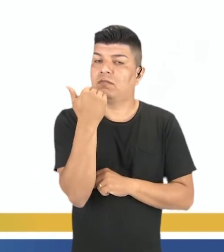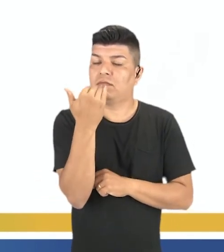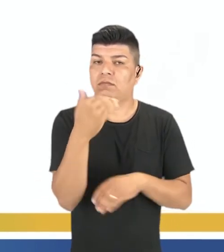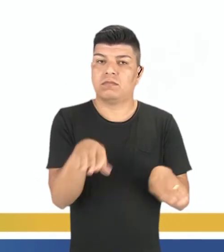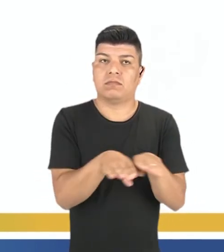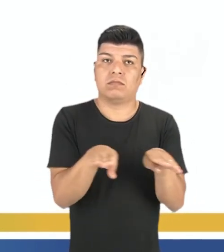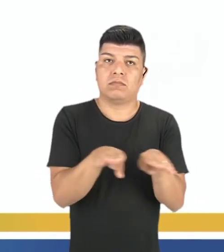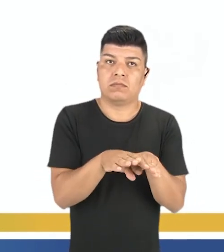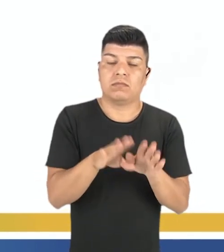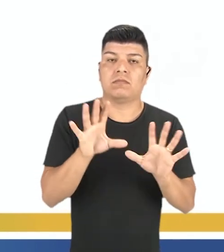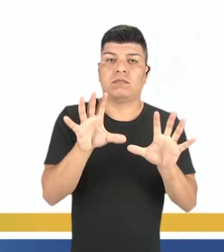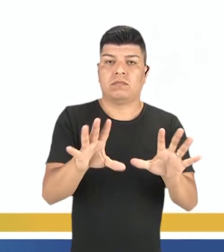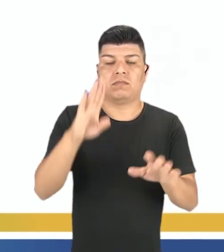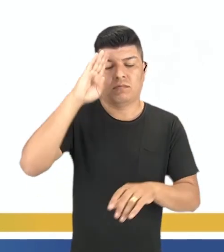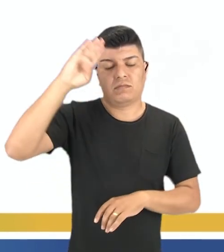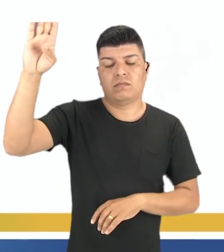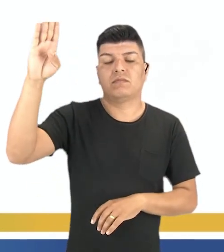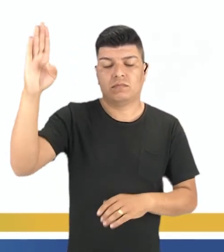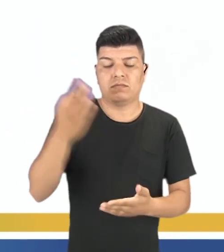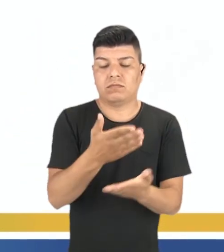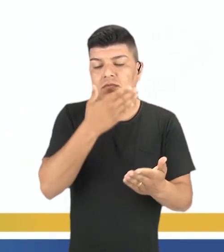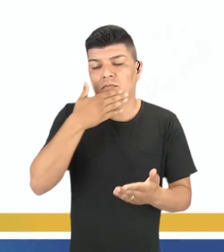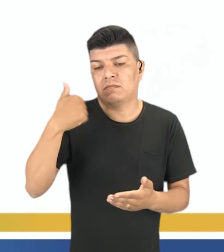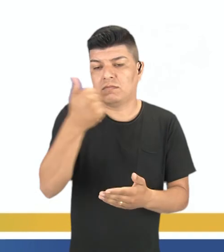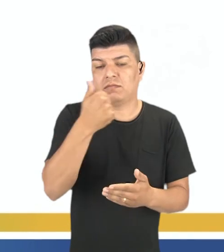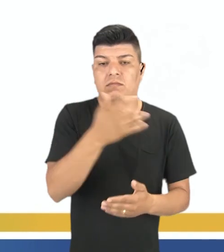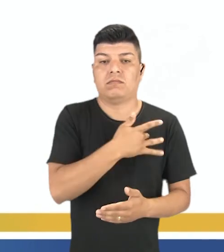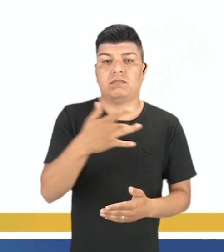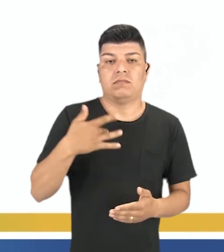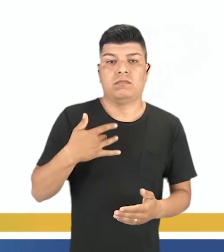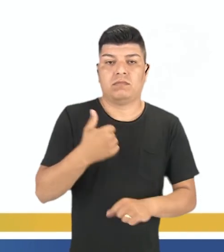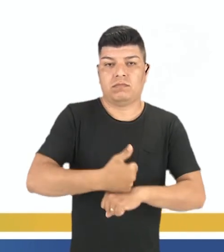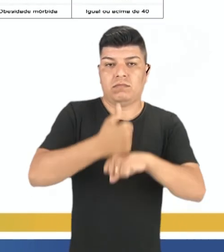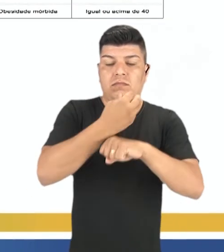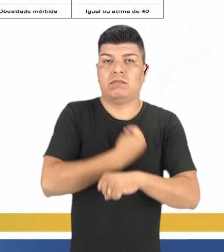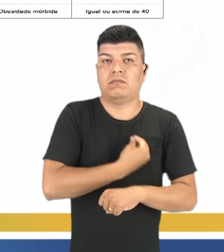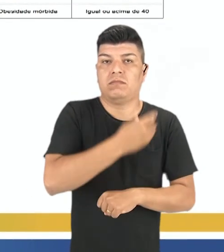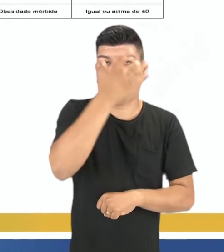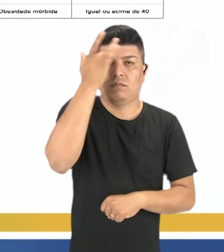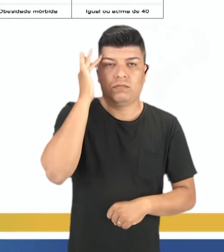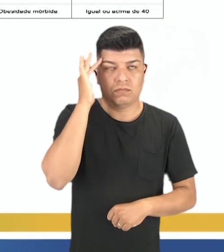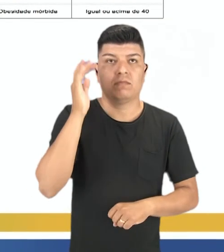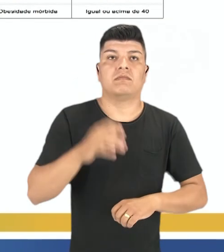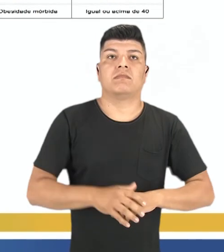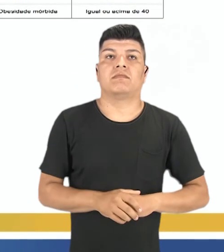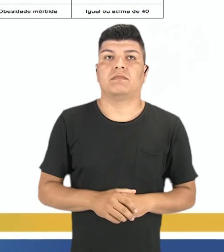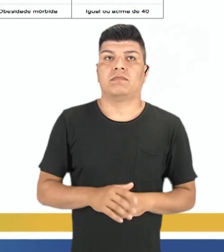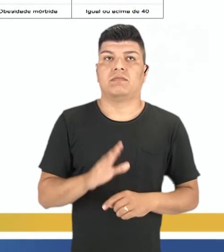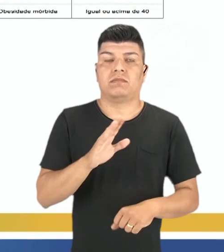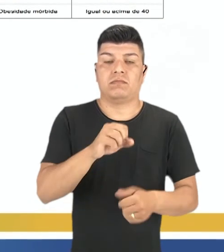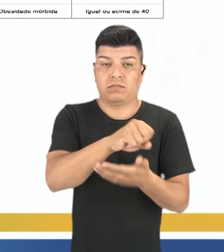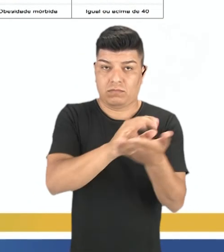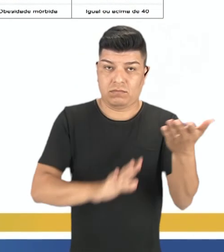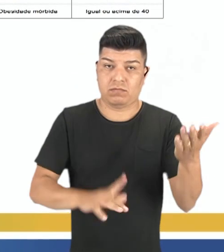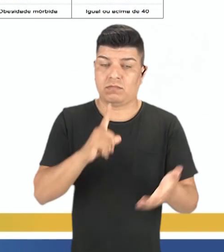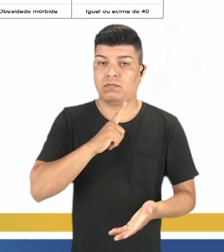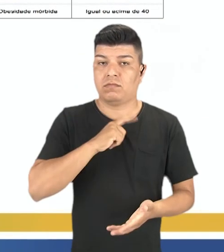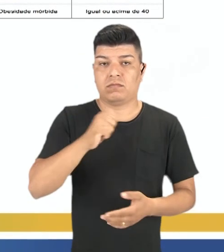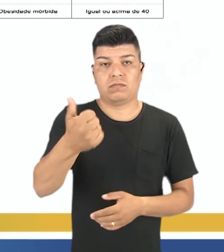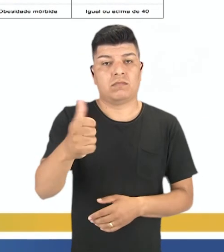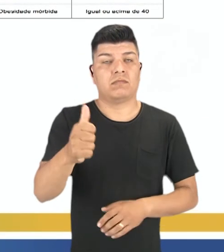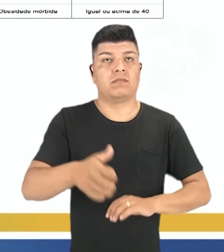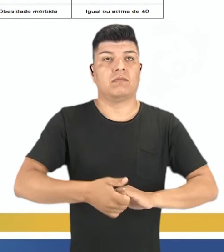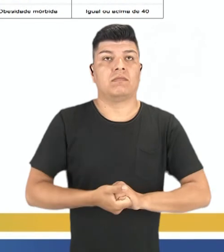alimentares é uma condição fundamental para melhorar os níveis de saúde e a qualidade de vida das pessoas. Aqui tem um exercício para a gente